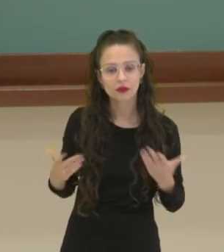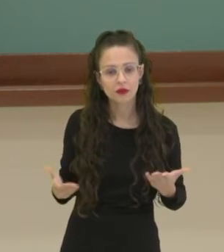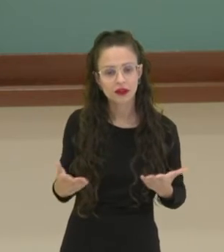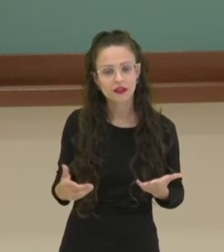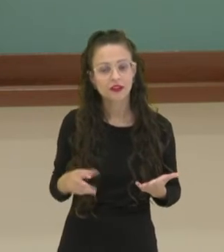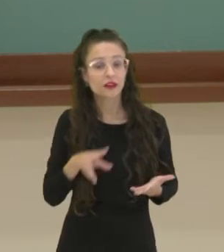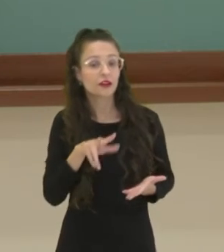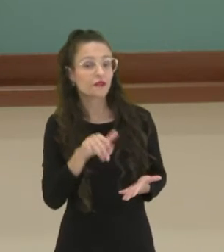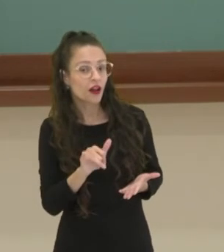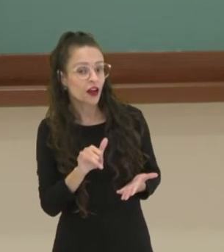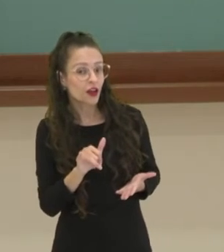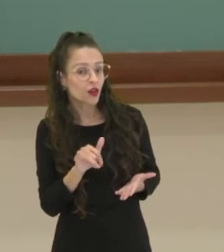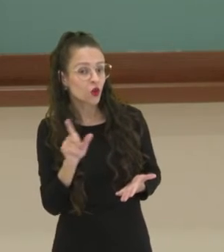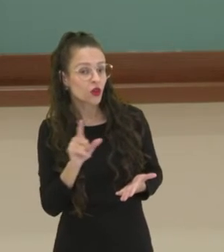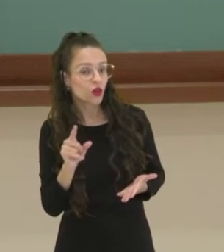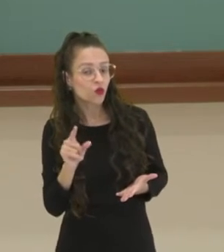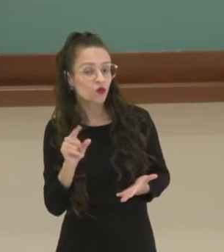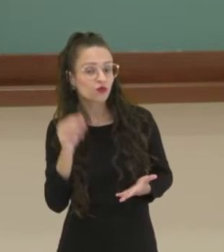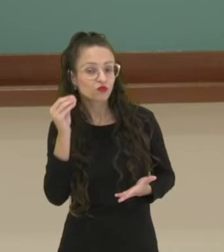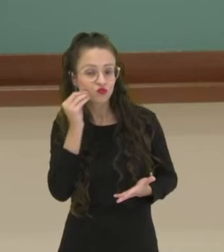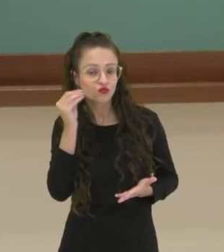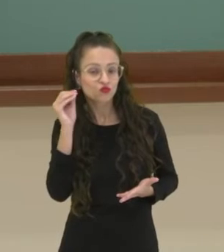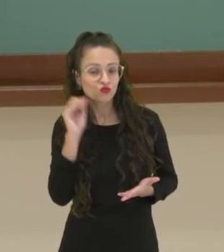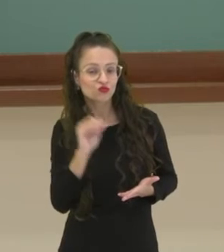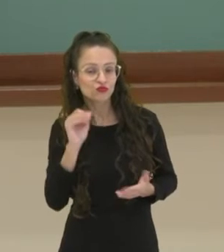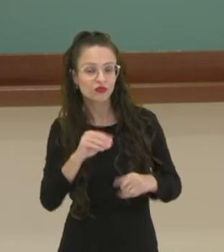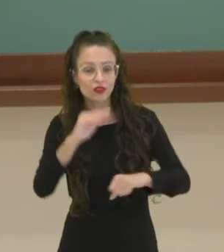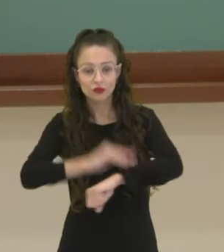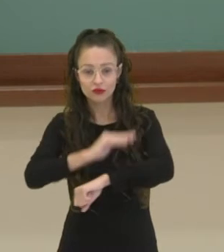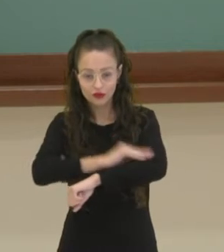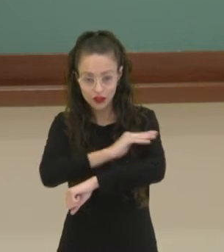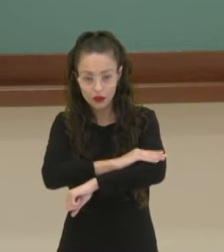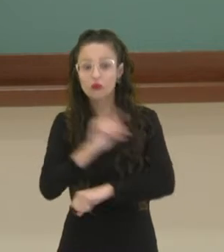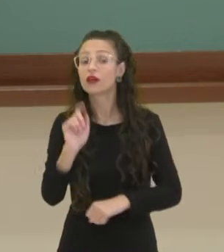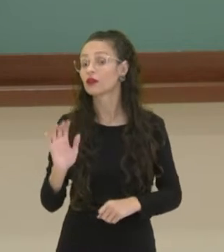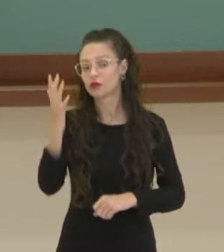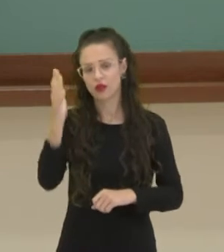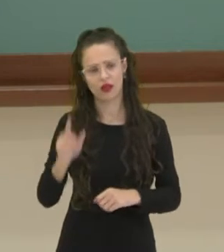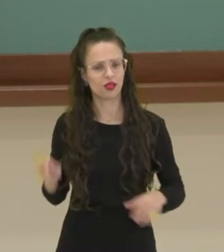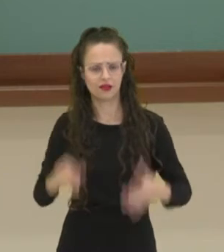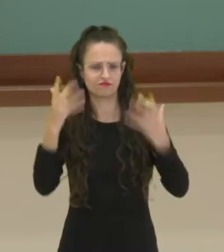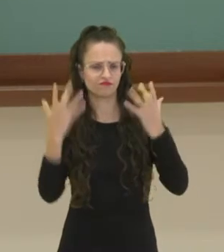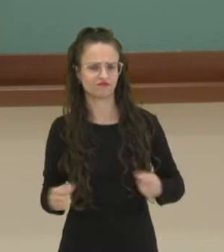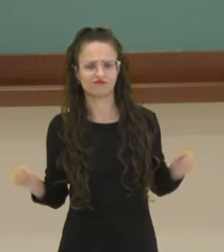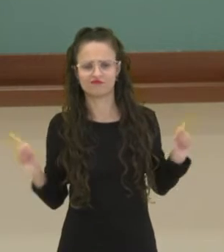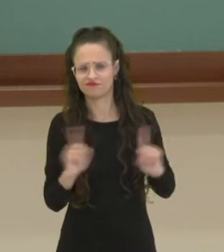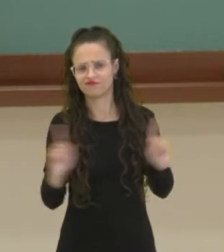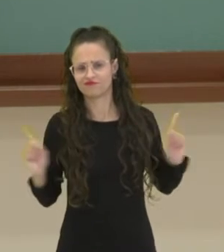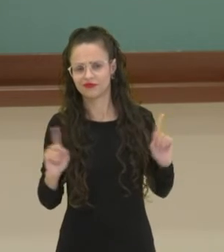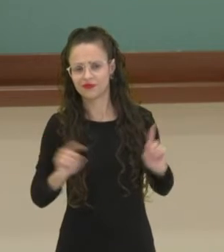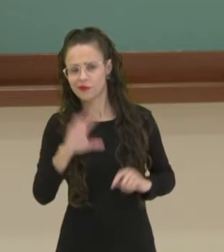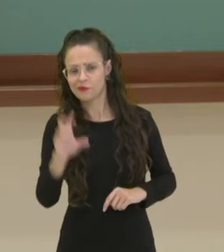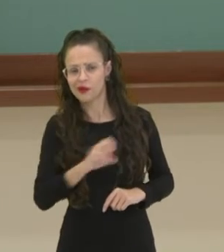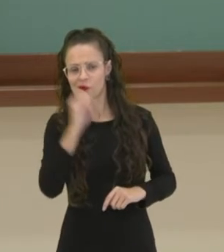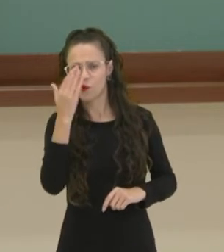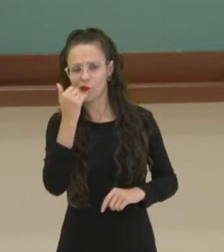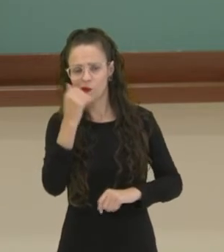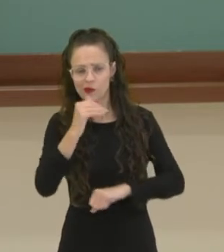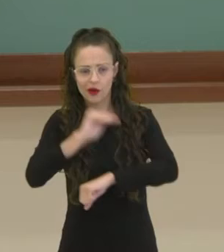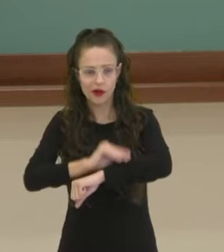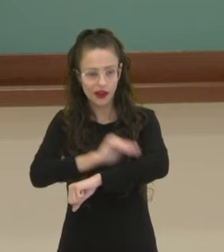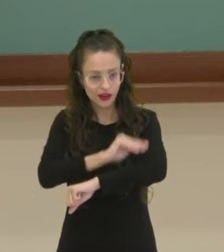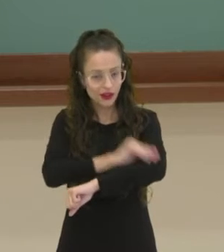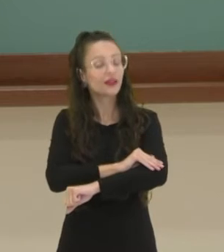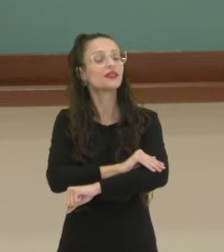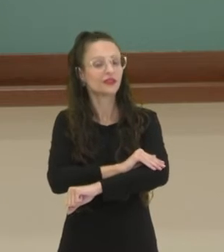ia ou não beijar o príncipe. E o que acabou acontecendo? Ela não beijou o príncipe, jantou a rã e